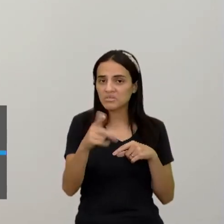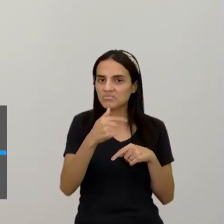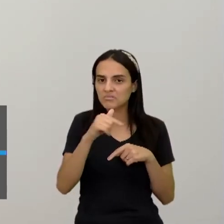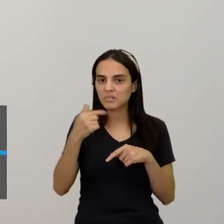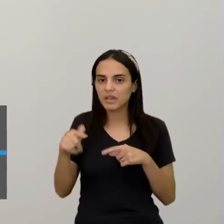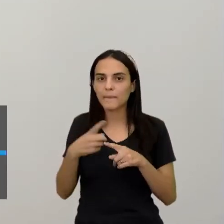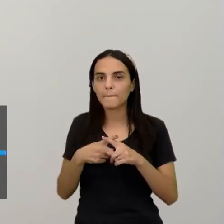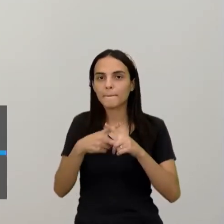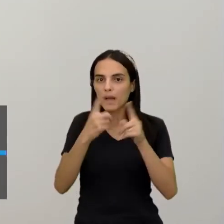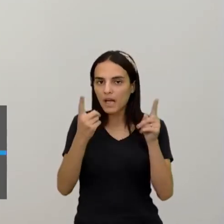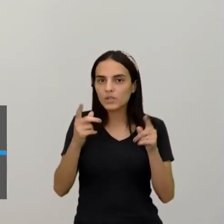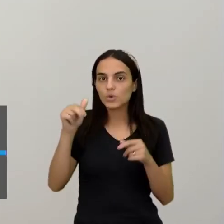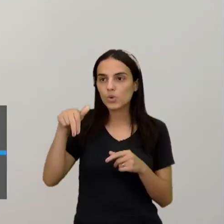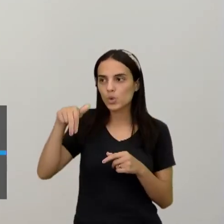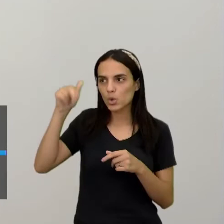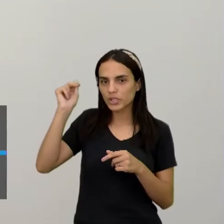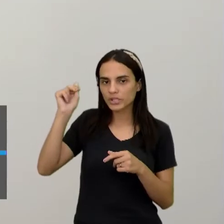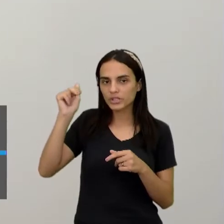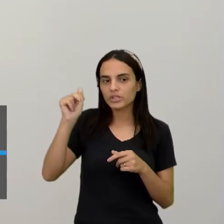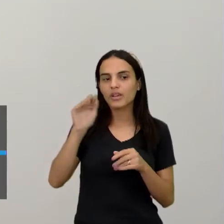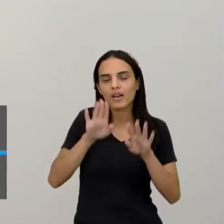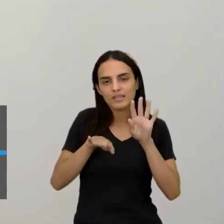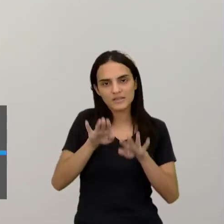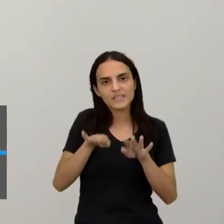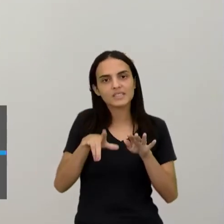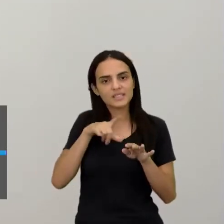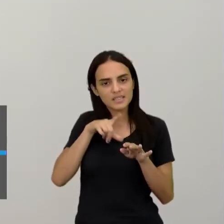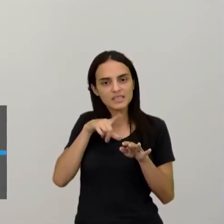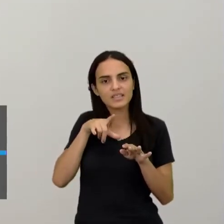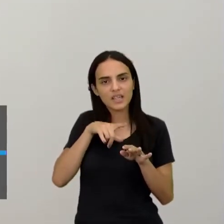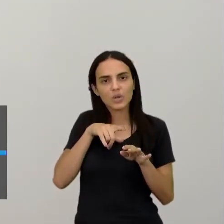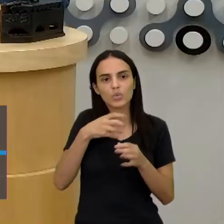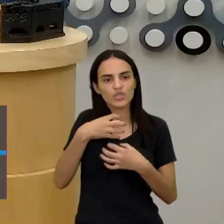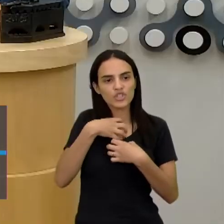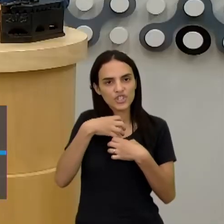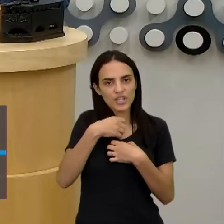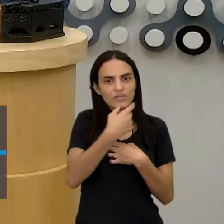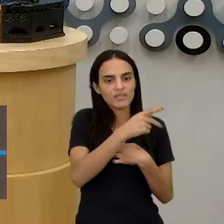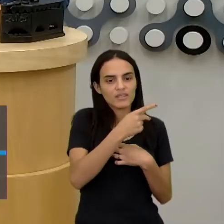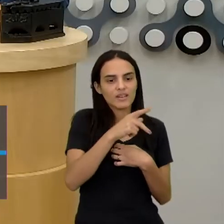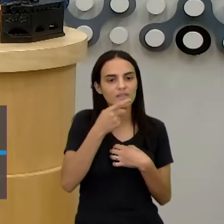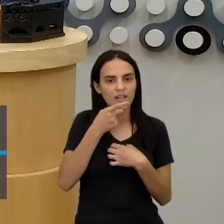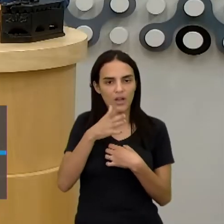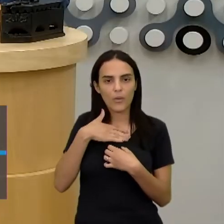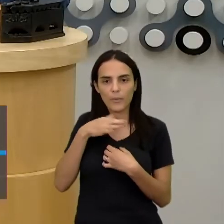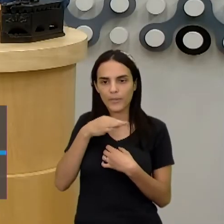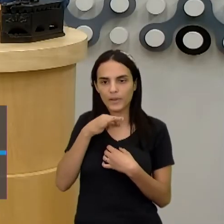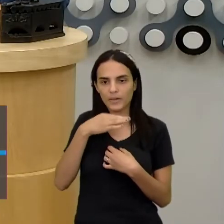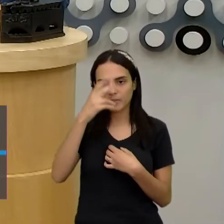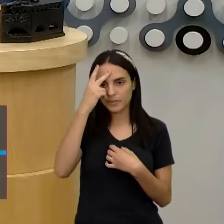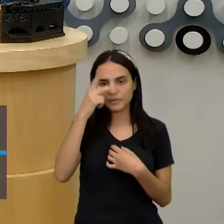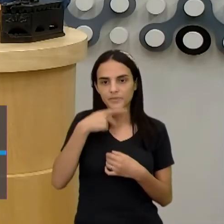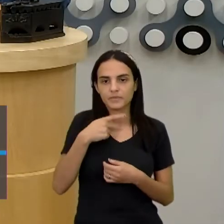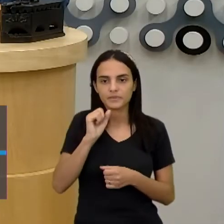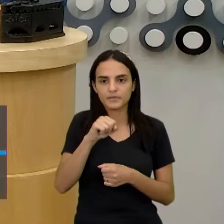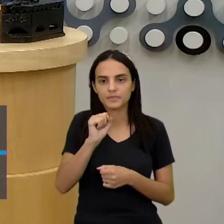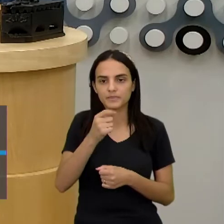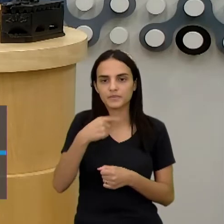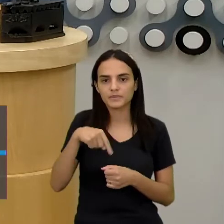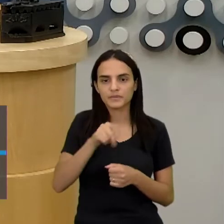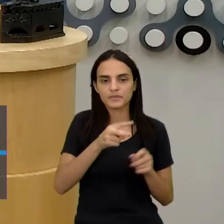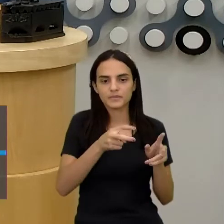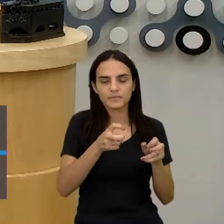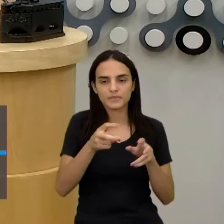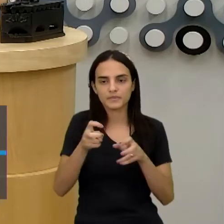esse preconceito com a forma, né? Com o jeito que eles falam. Isso é uma opinião pessoal. Sim, e se a gente for